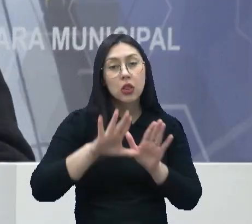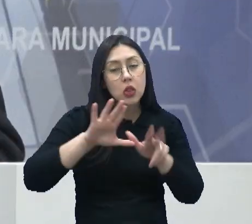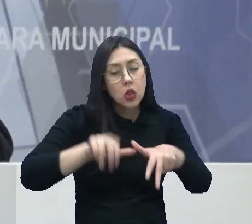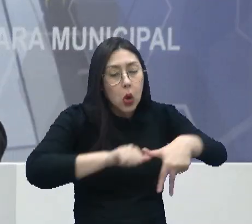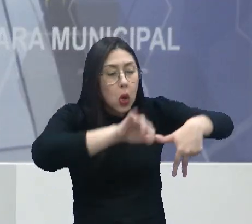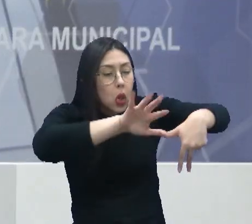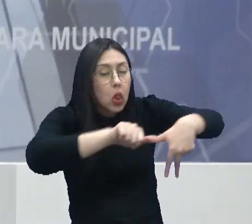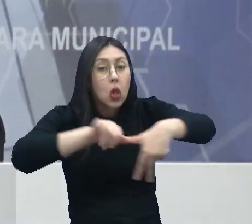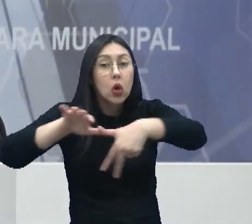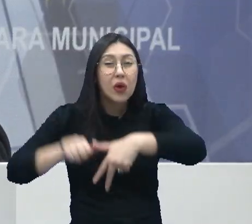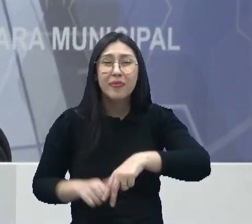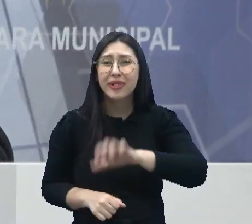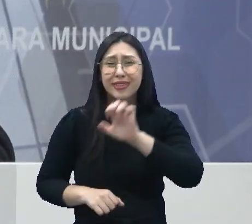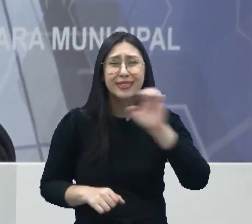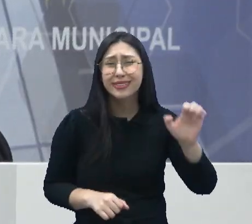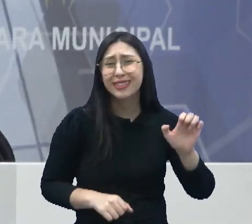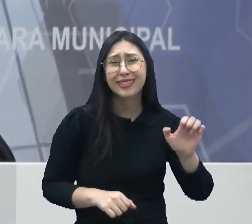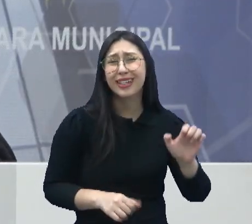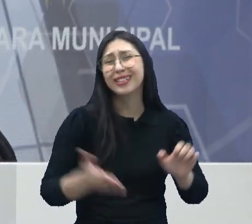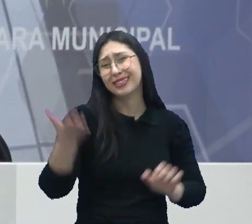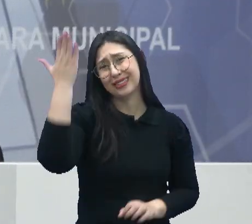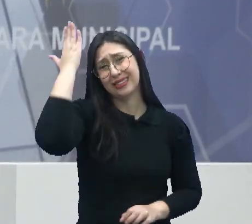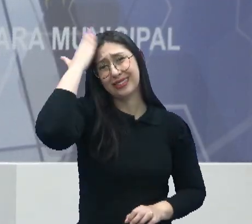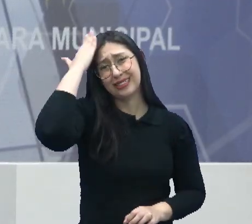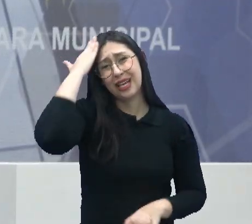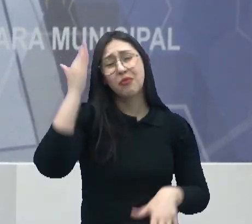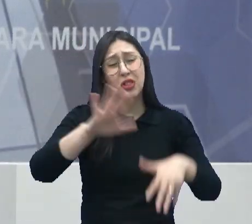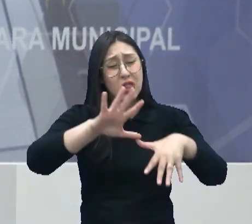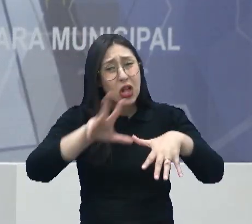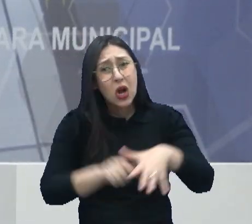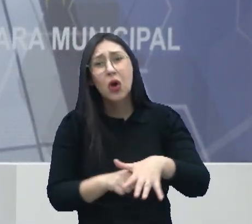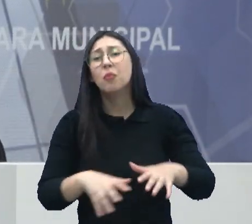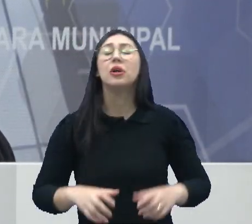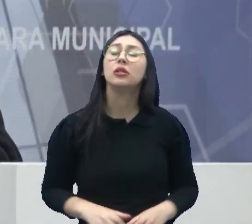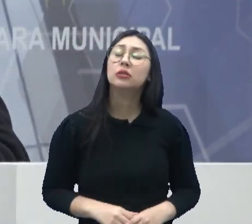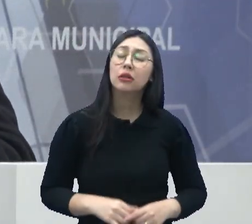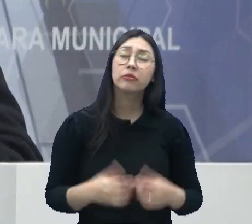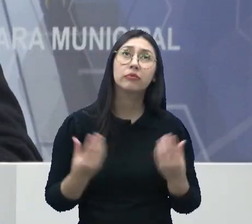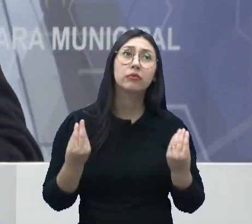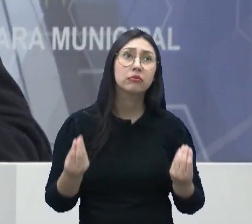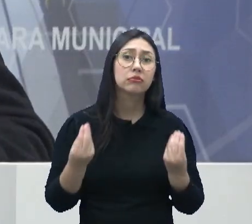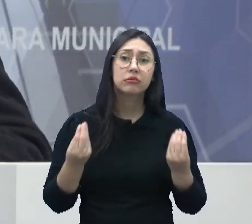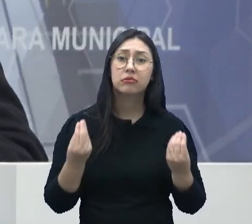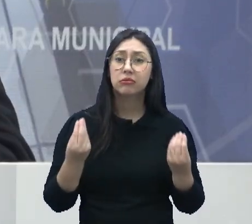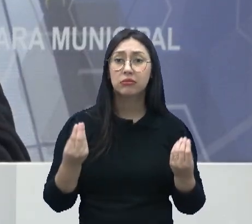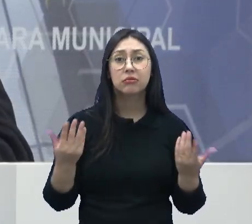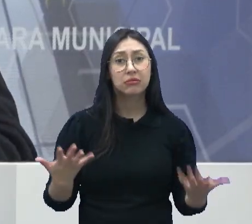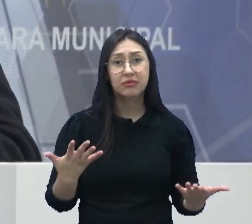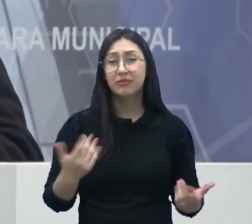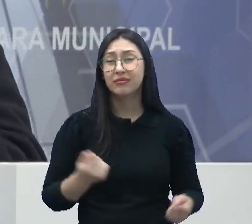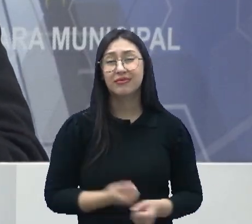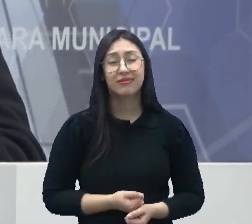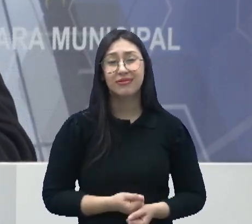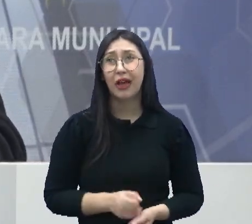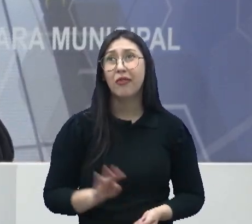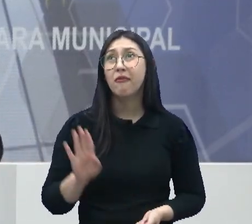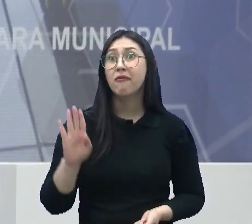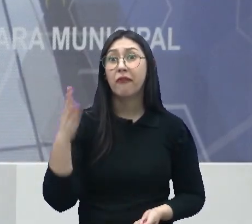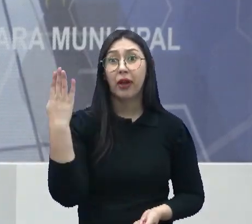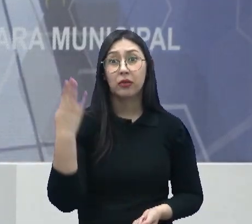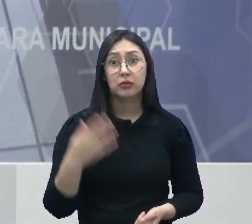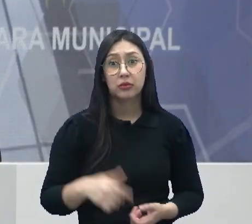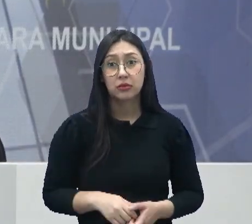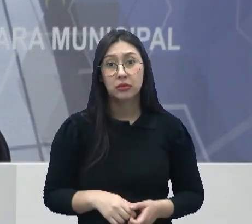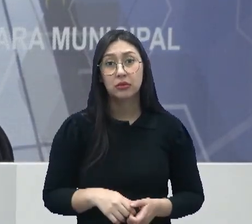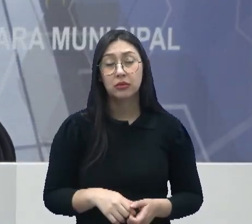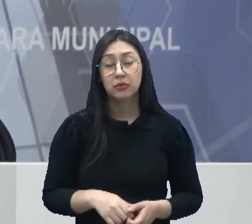ou seja, a esquerda é craque em rachadinha, e vem falar em rachadinha, é impressionante a hipocrisia da esquerda. Temos